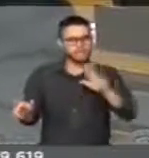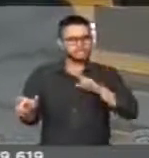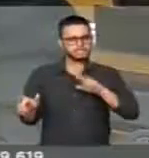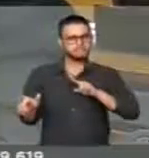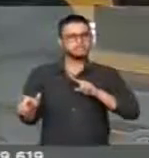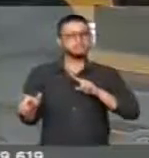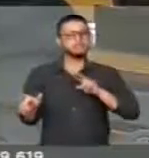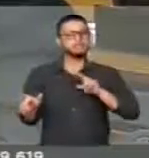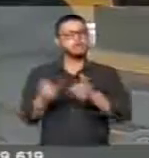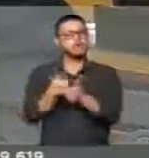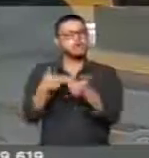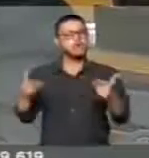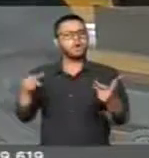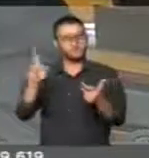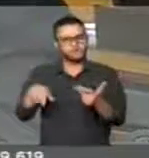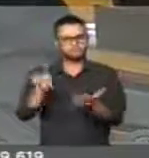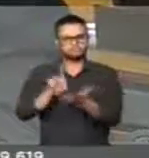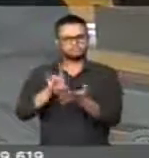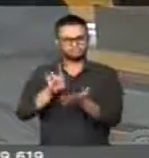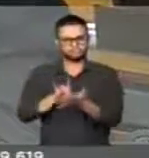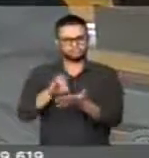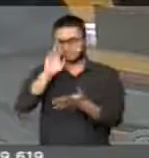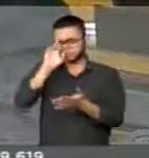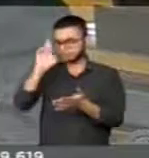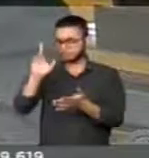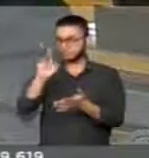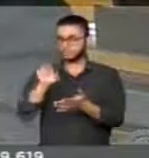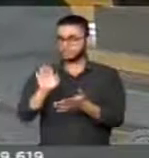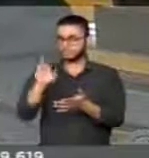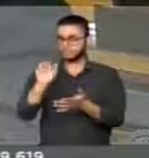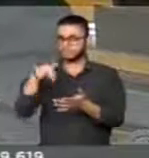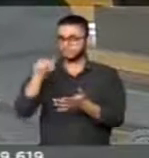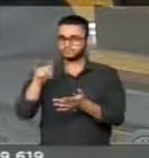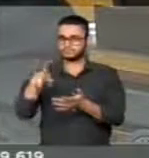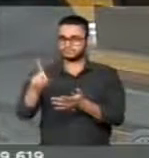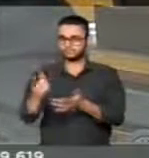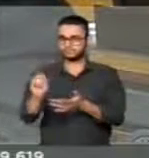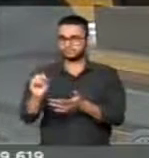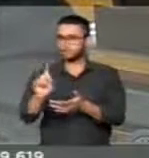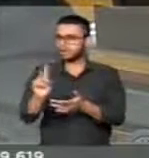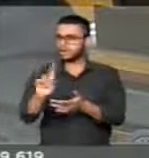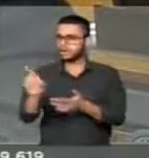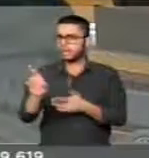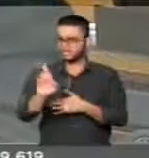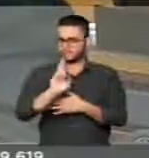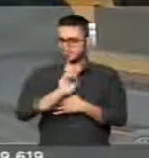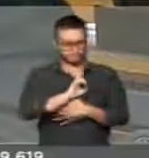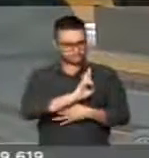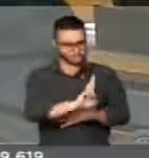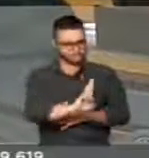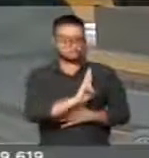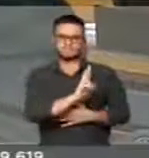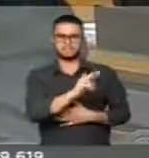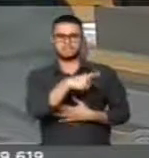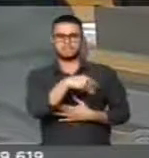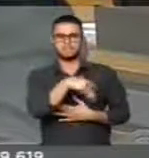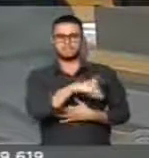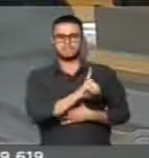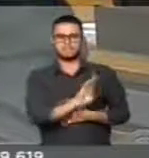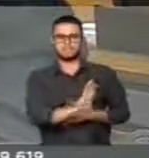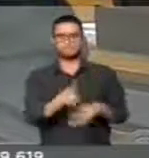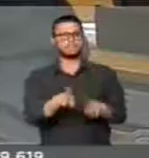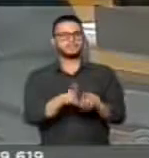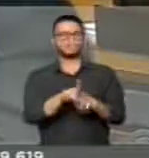concretas. O senhor Fernando Soares não representa o PMDB e não me representa. Não tenho qualquer tipo